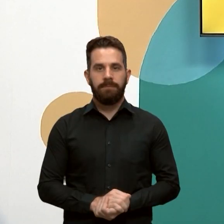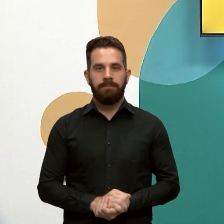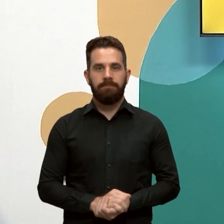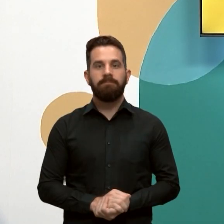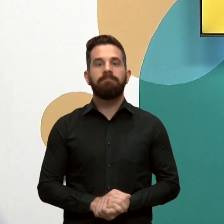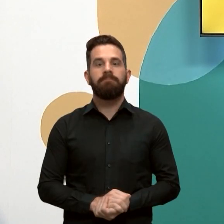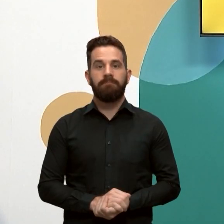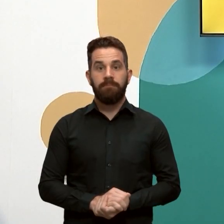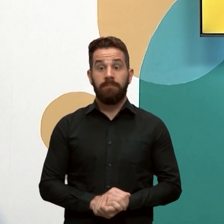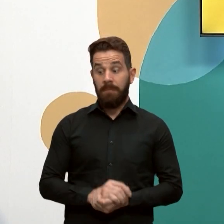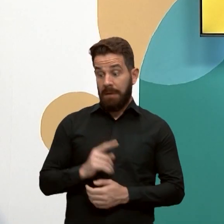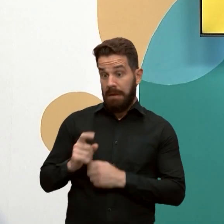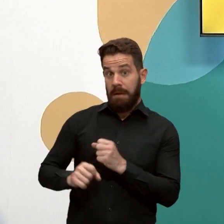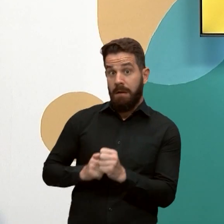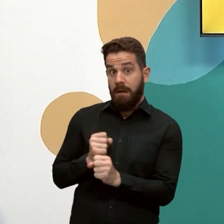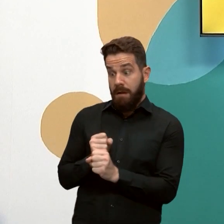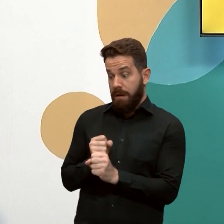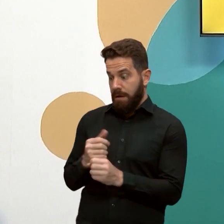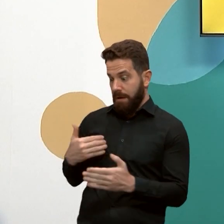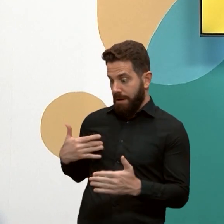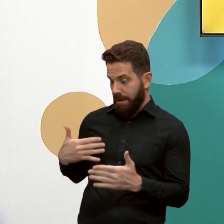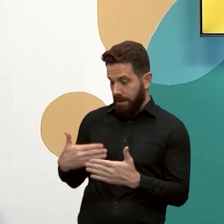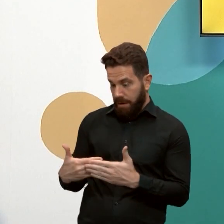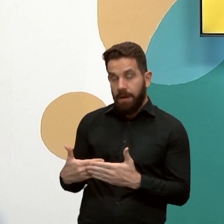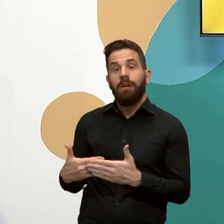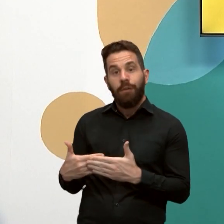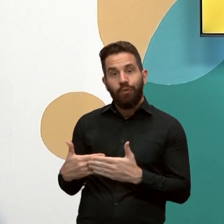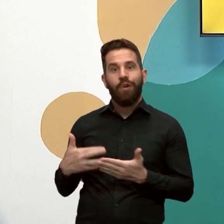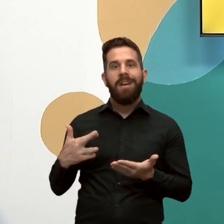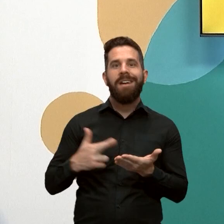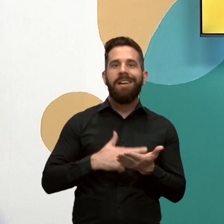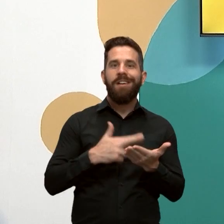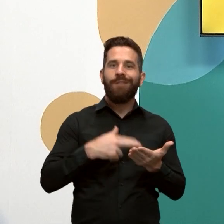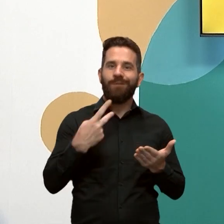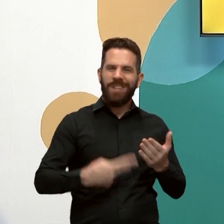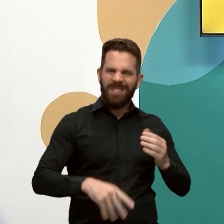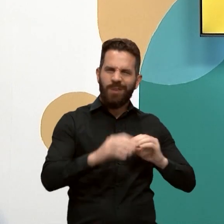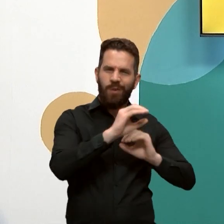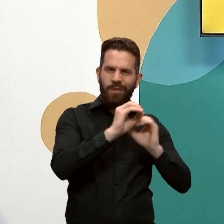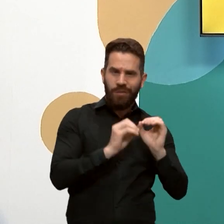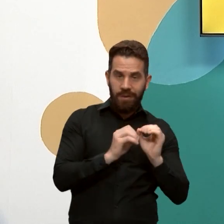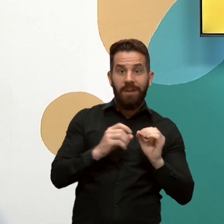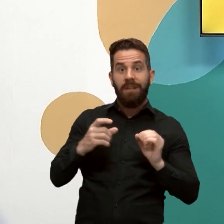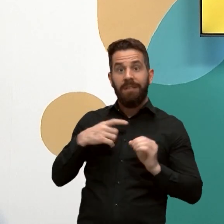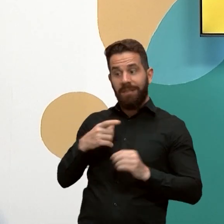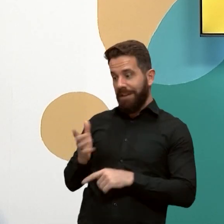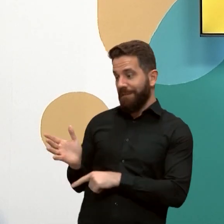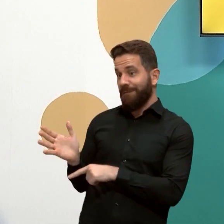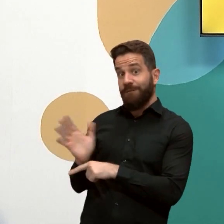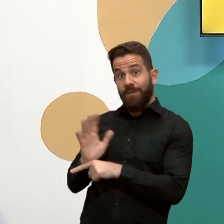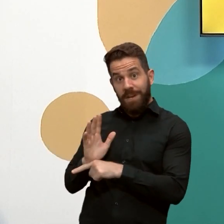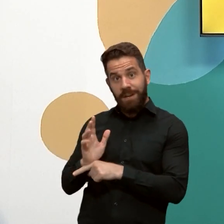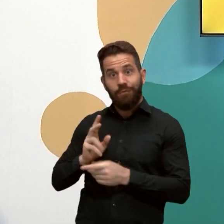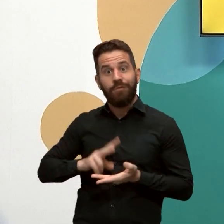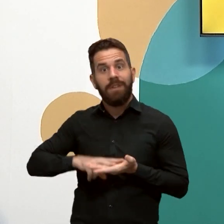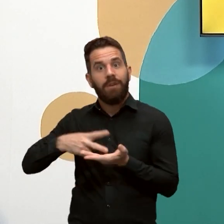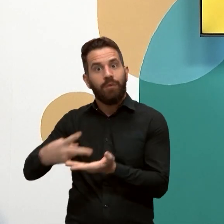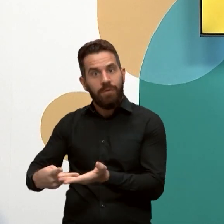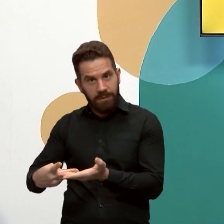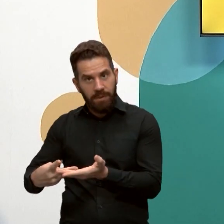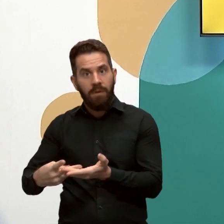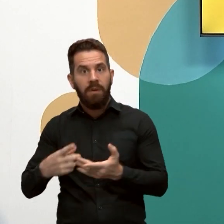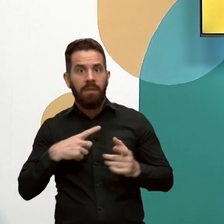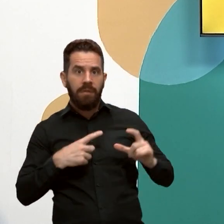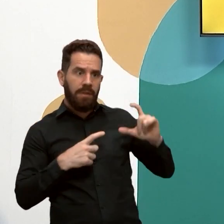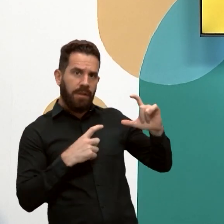A partir desse ano, a revista UFG passou a inserir um vídeo tradução dos metadados de cada artigo